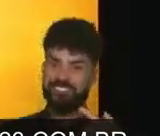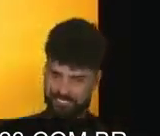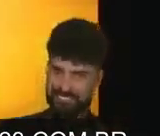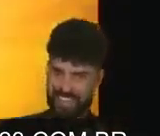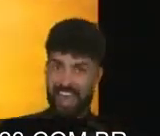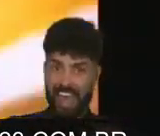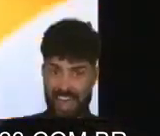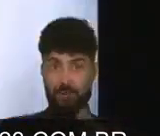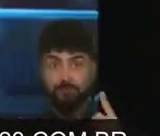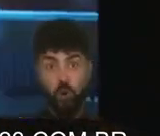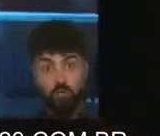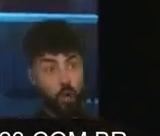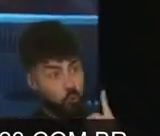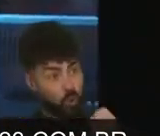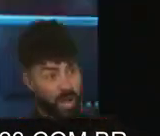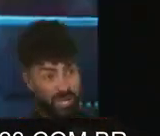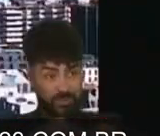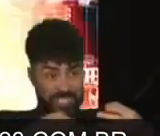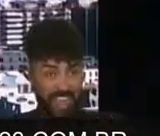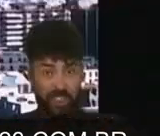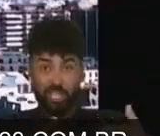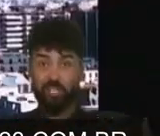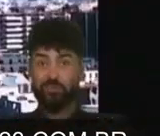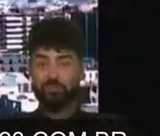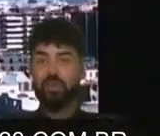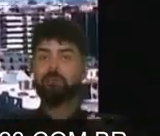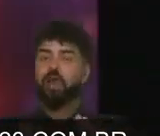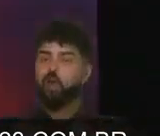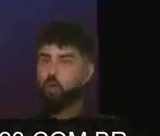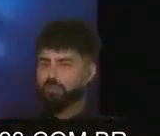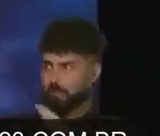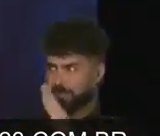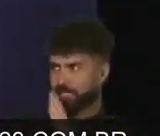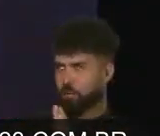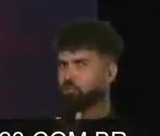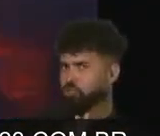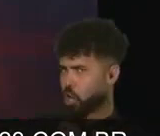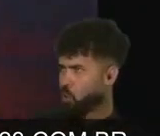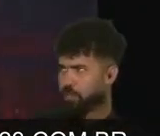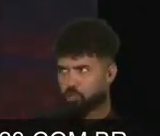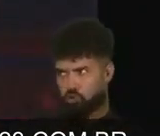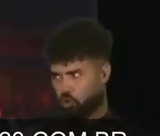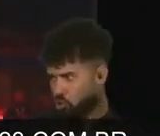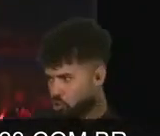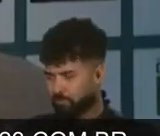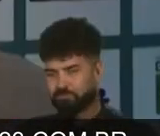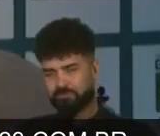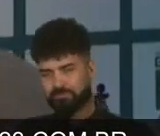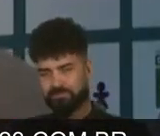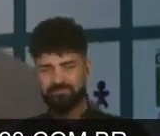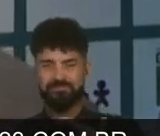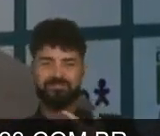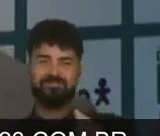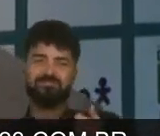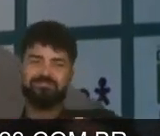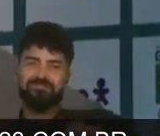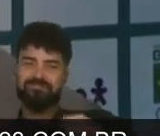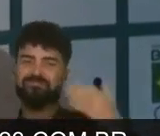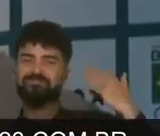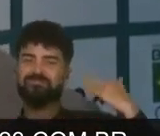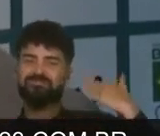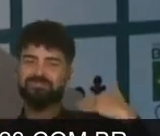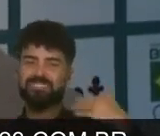é exatamente um ano Mas para o comitê brasileiro eles já começaram desde 2019 antes de Tóquio